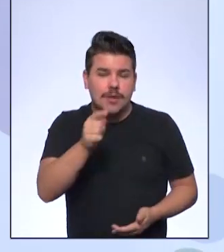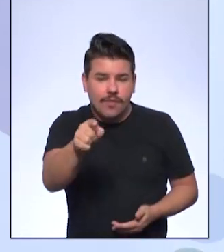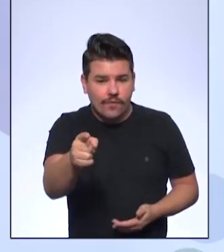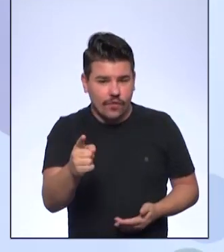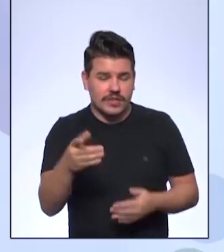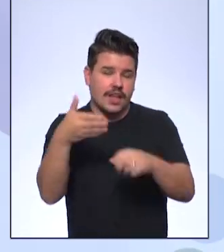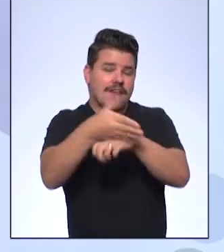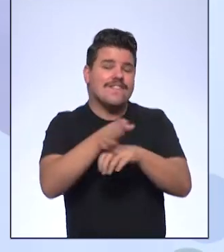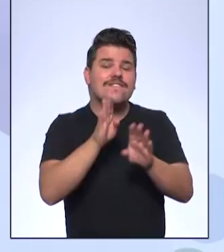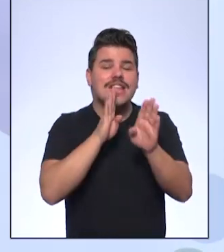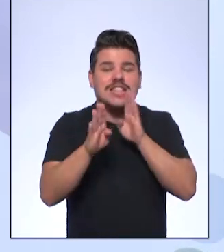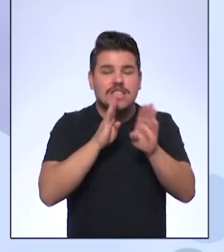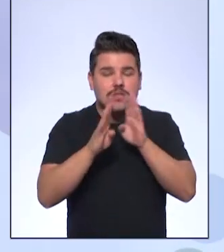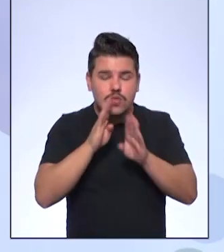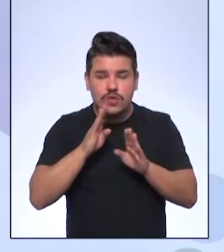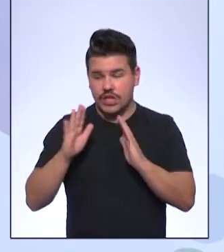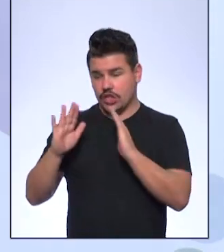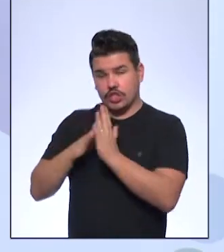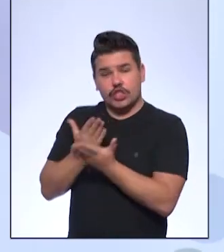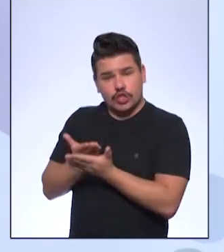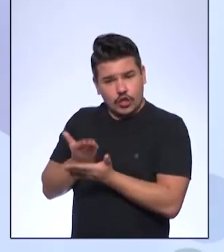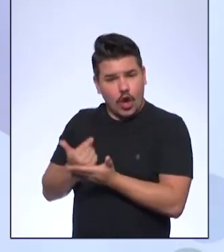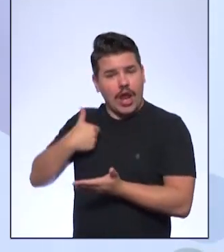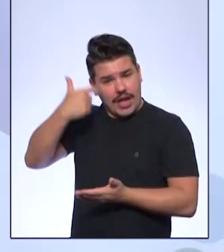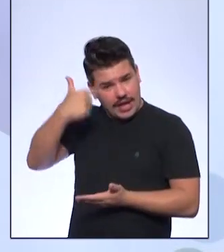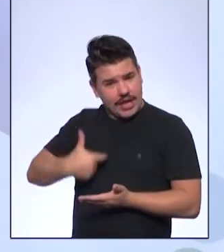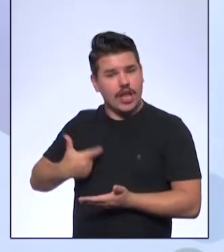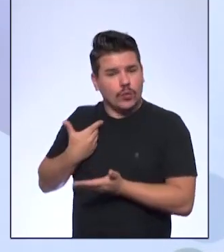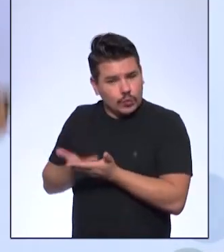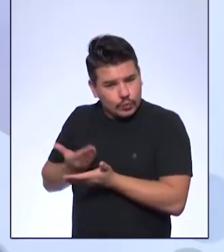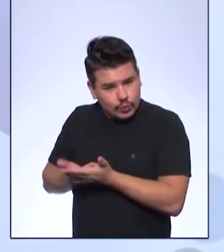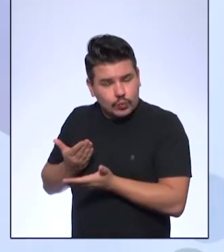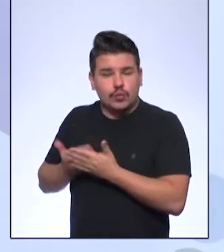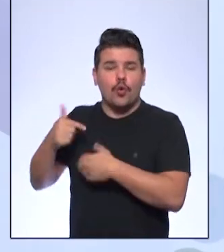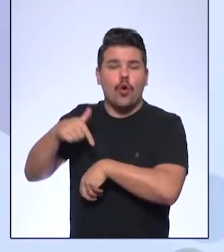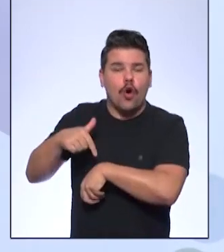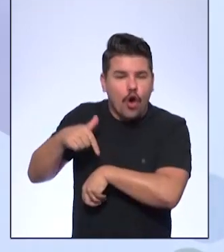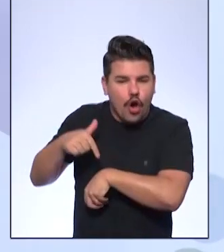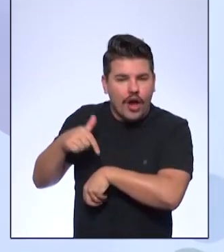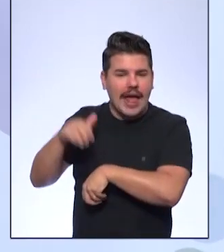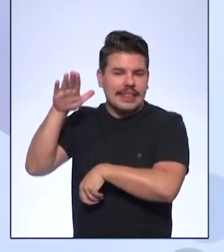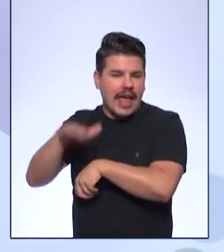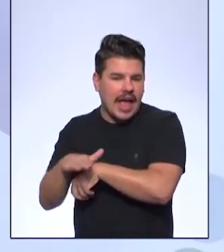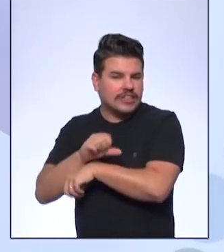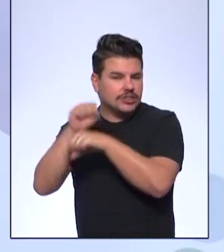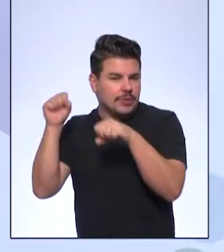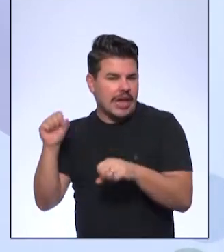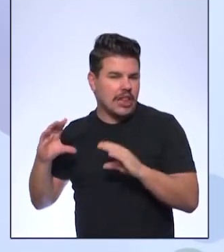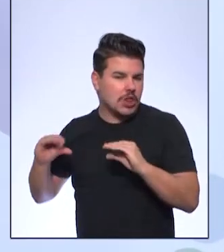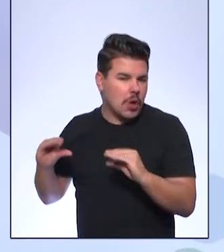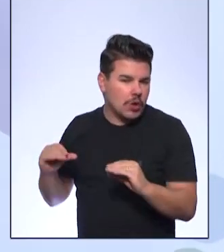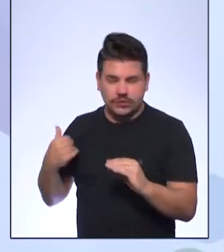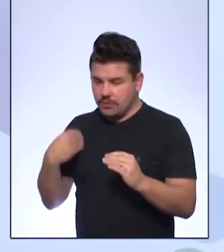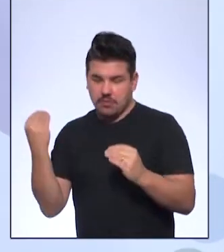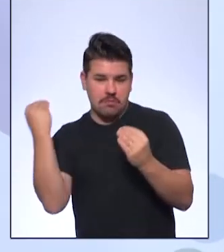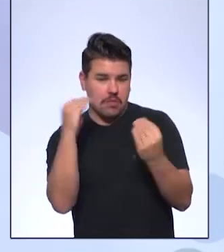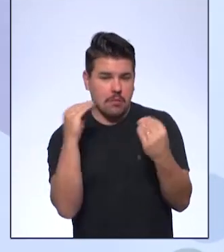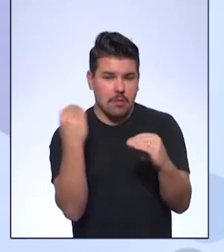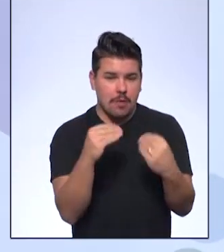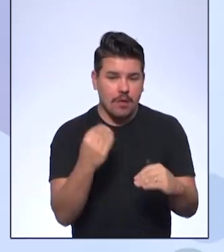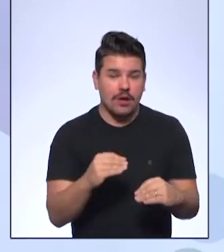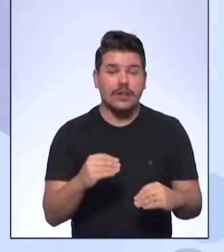no seu Facebook a escola que você estuda, o turno que você estuda, coloca tudo lá, o que te garante que, se seu perfil